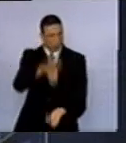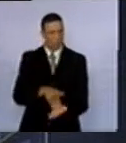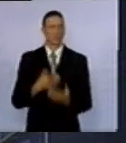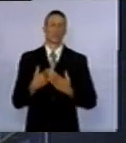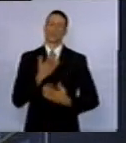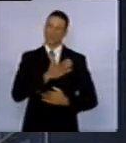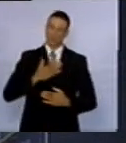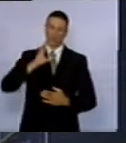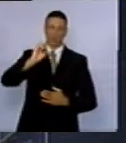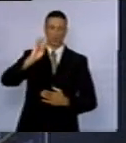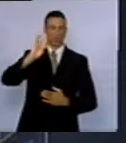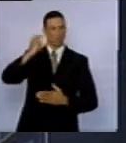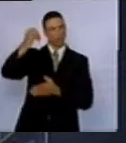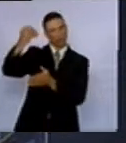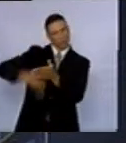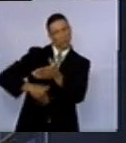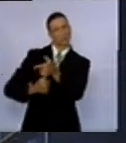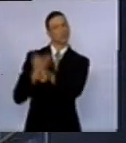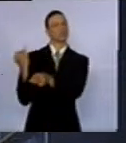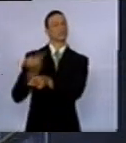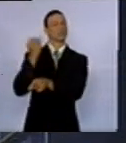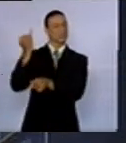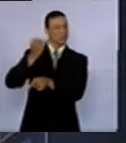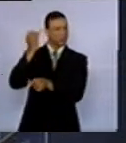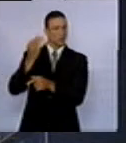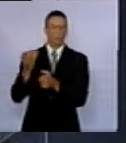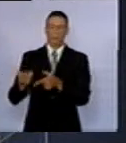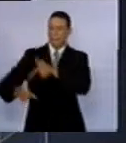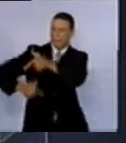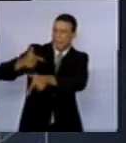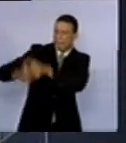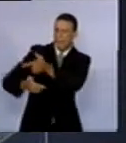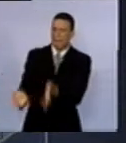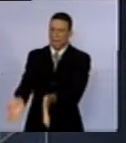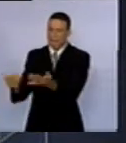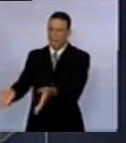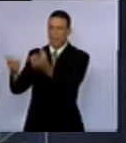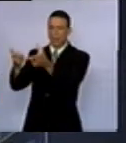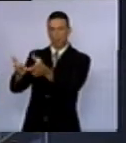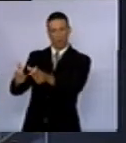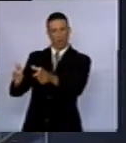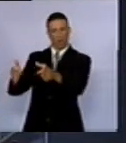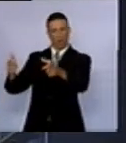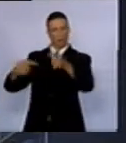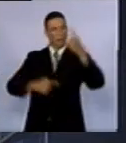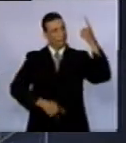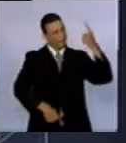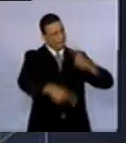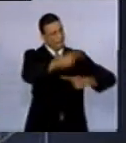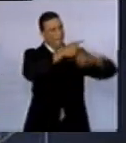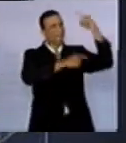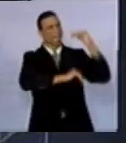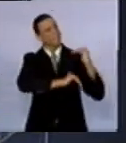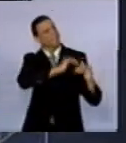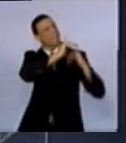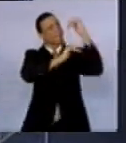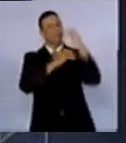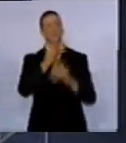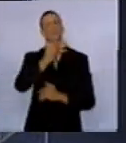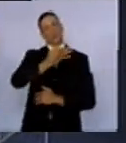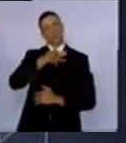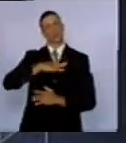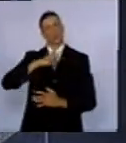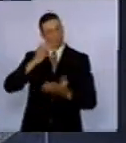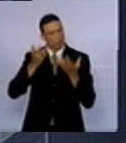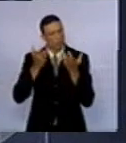cotas, são um instrumento de mercado, vão proporcionar crescimento e desenvolvimento, e eu acredito